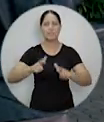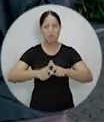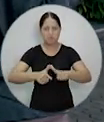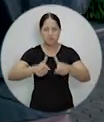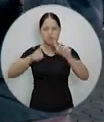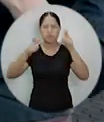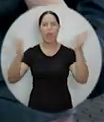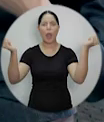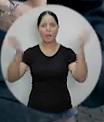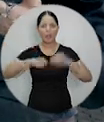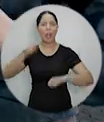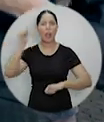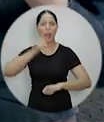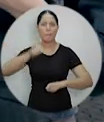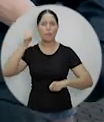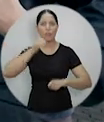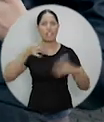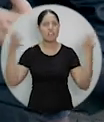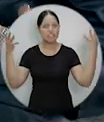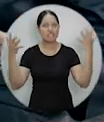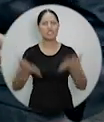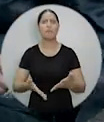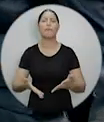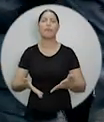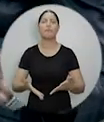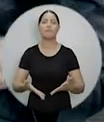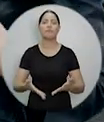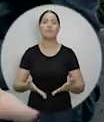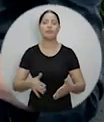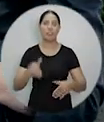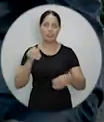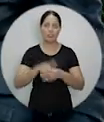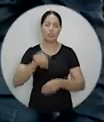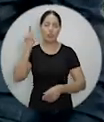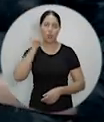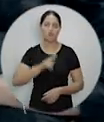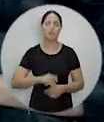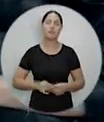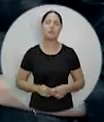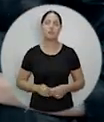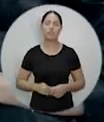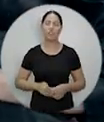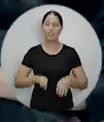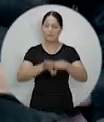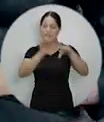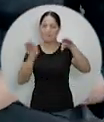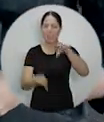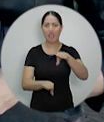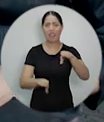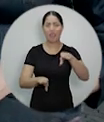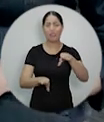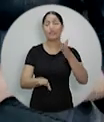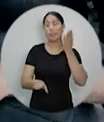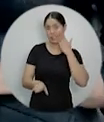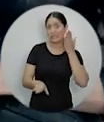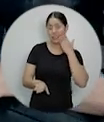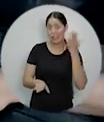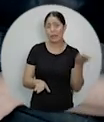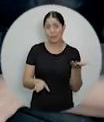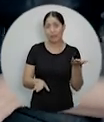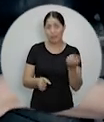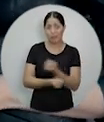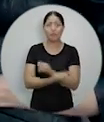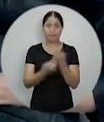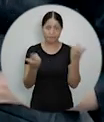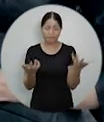que realmente essas mulheres venham a ser candidatas eleitas. E que a disparidade existe, não tem como a gente negar,